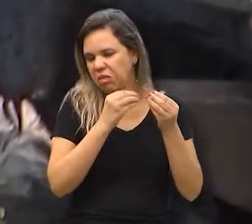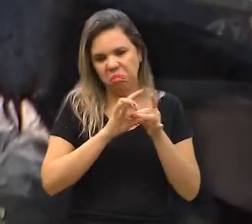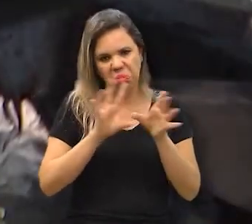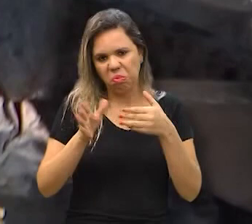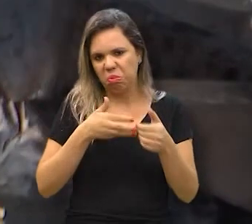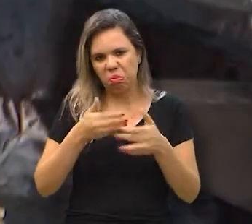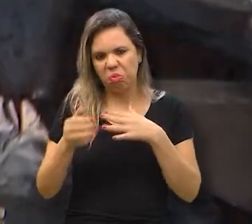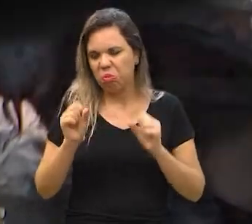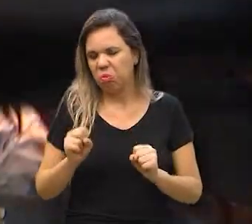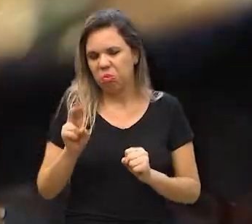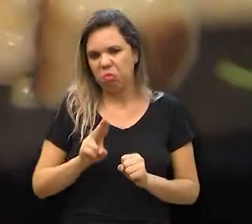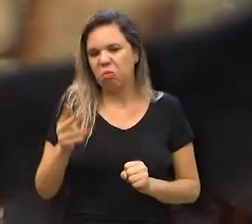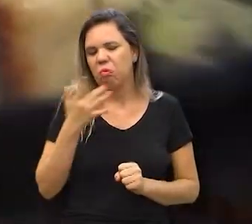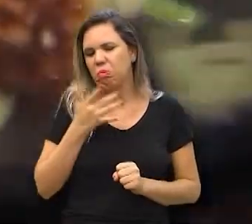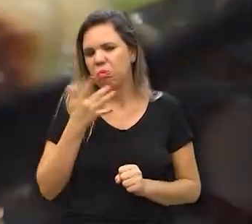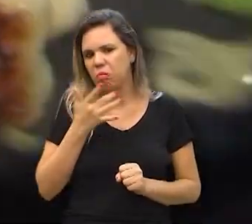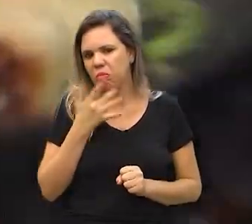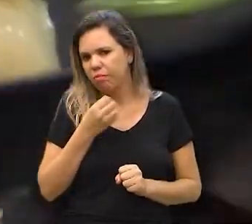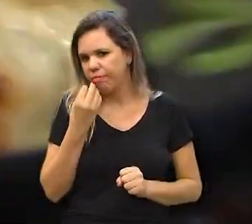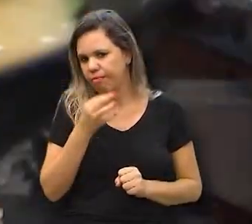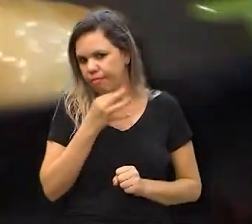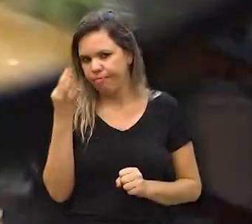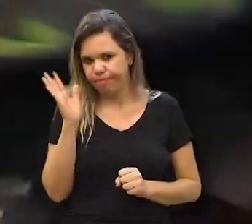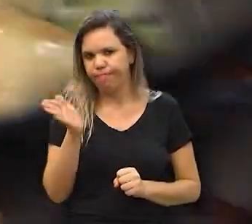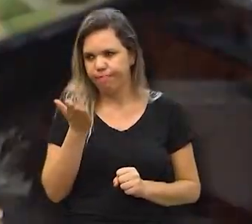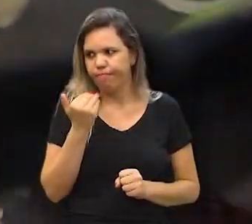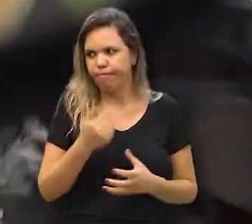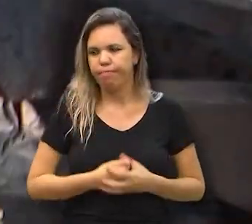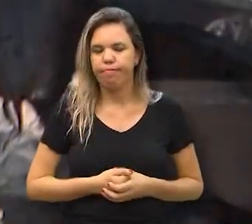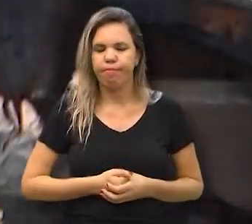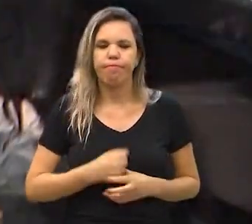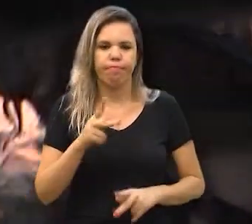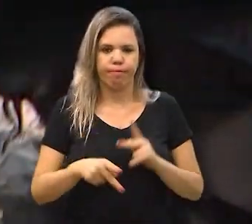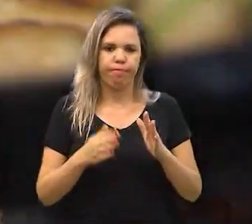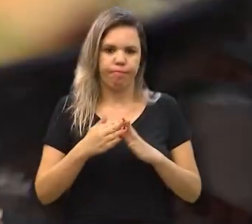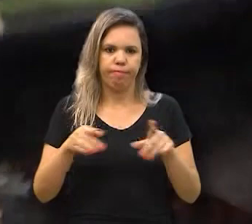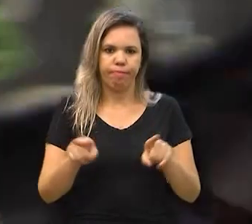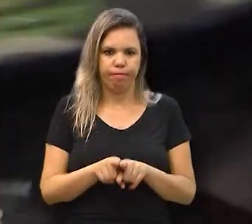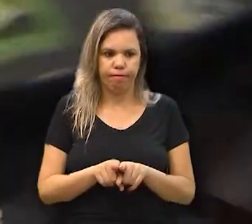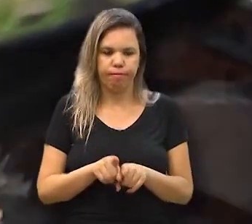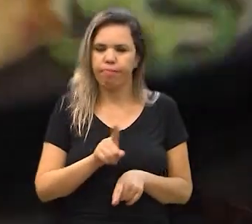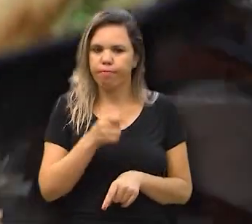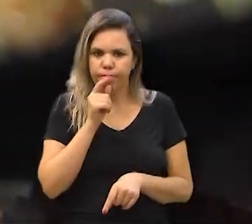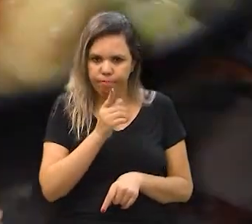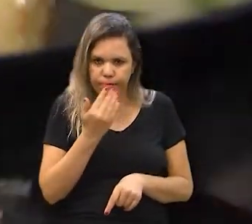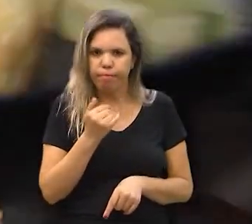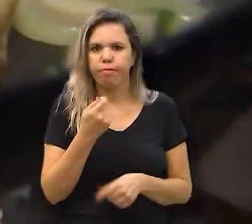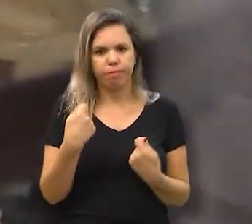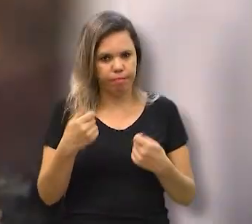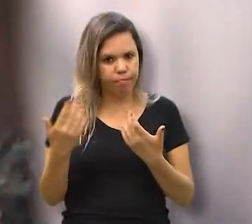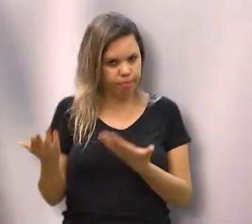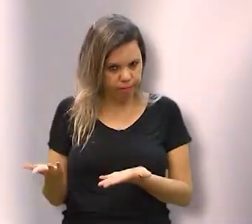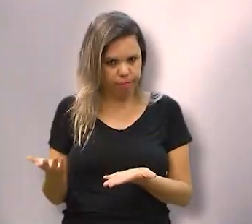usar a criatividade. Gente, de banana é delicioso. É muito bom. Eu já experimentei E o pessoal de casa também, que não experimentou,